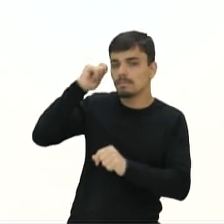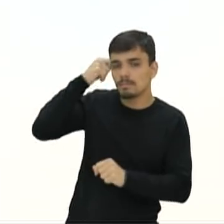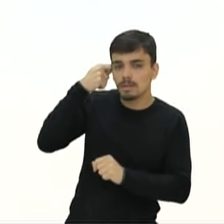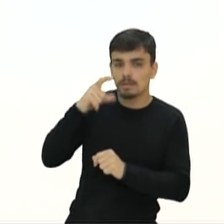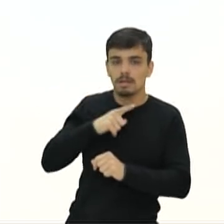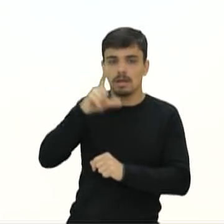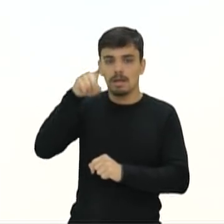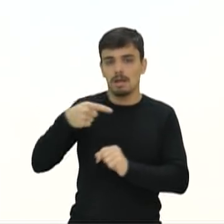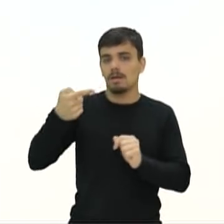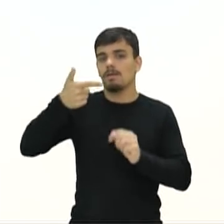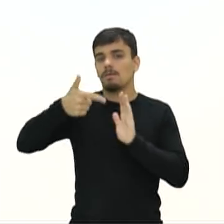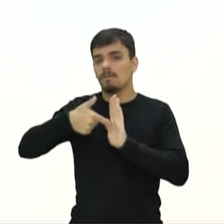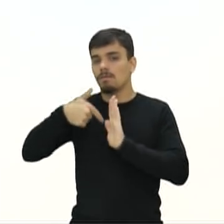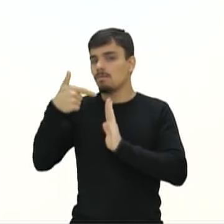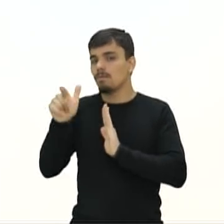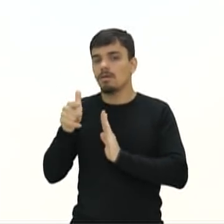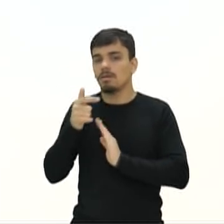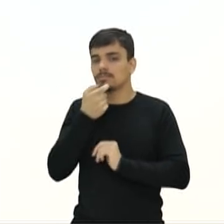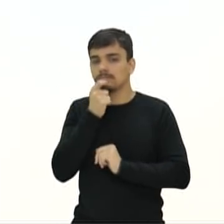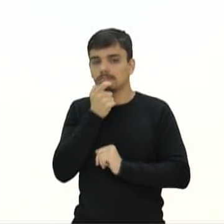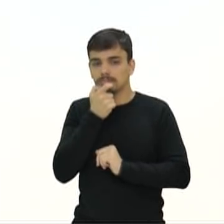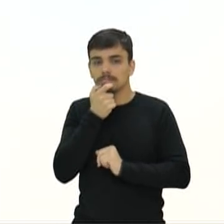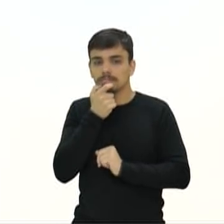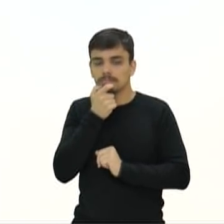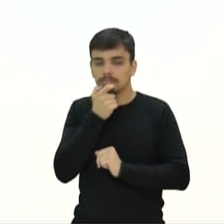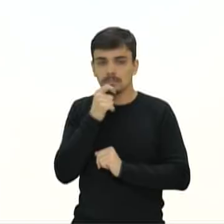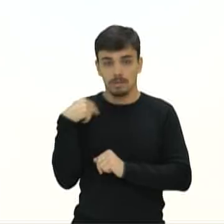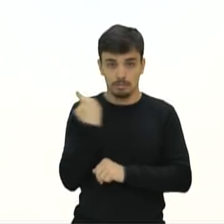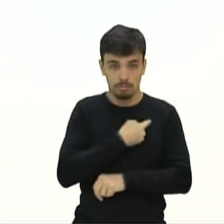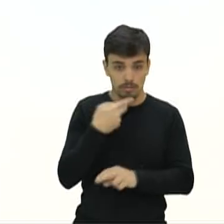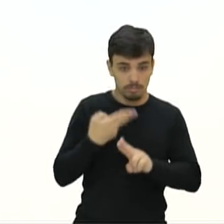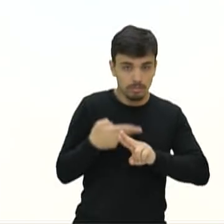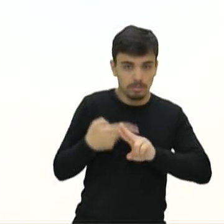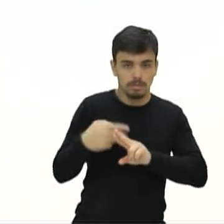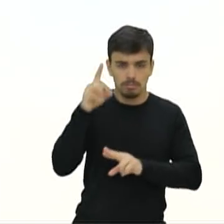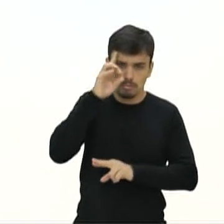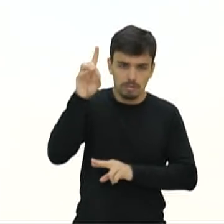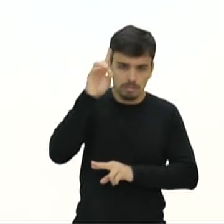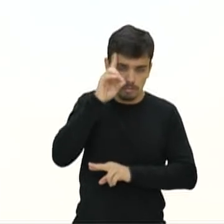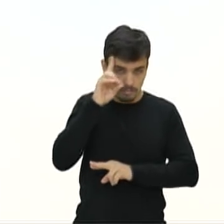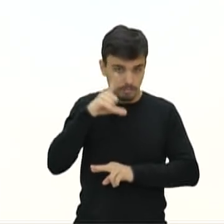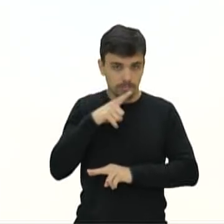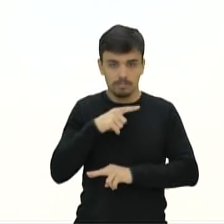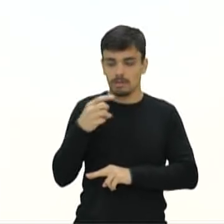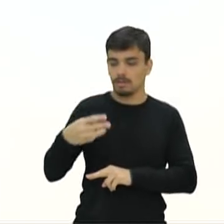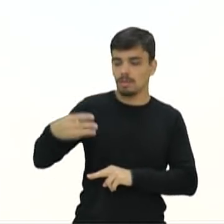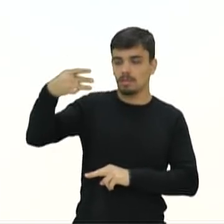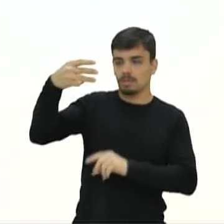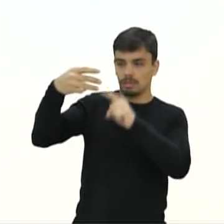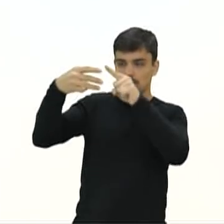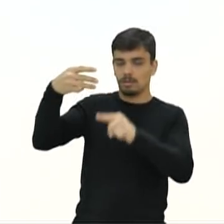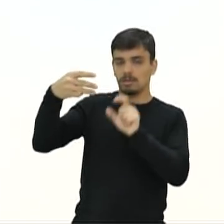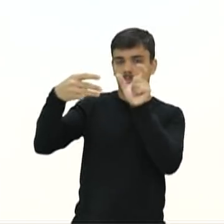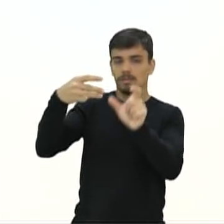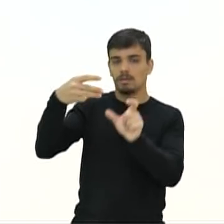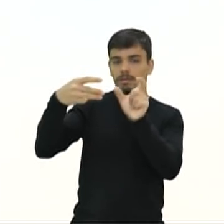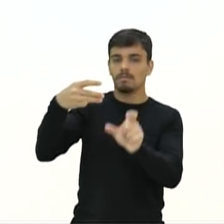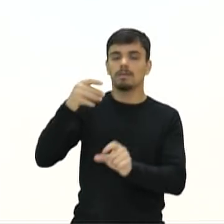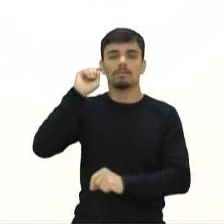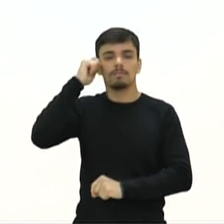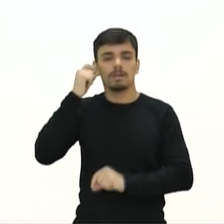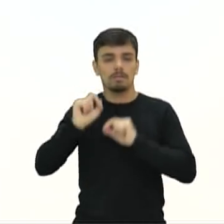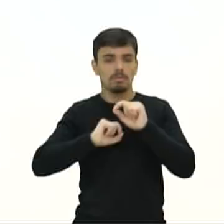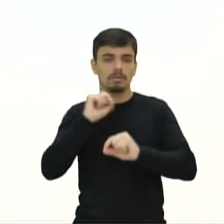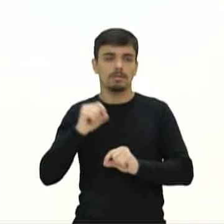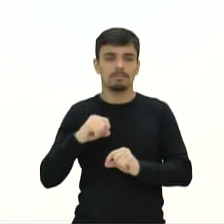é estrangeira? Nós a usamos em nosso cotidiano? Então, eu tenho aqui 3 palavrinhas que estão em negrito, né? Então, a